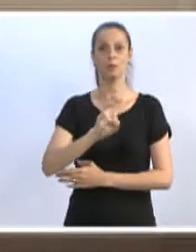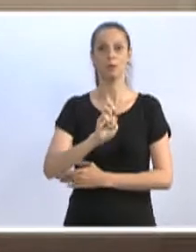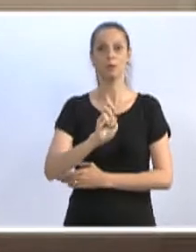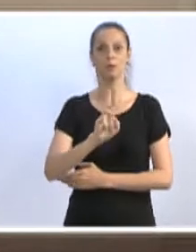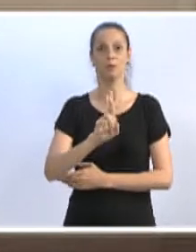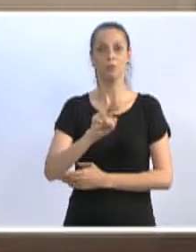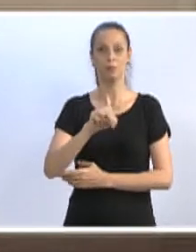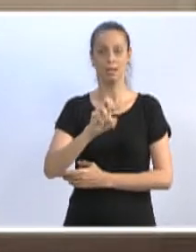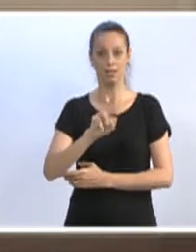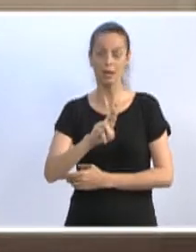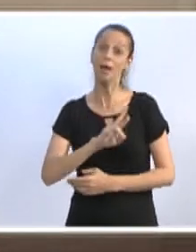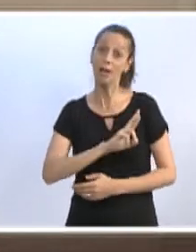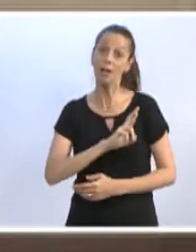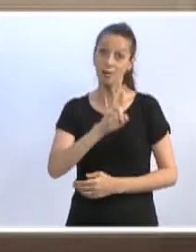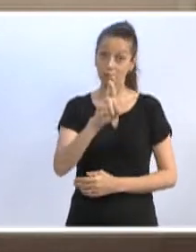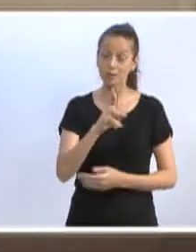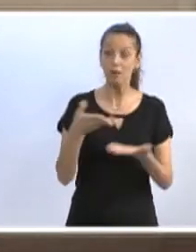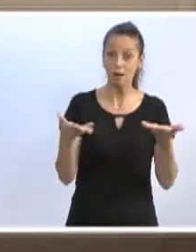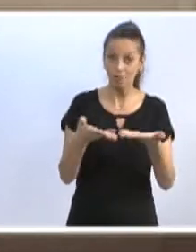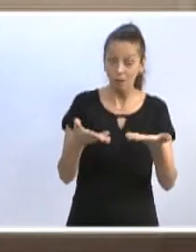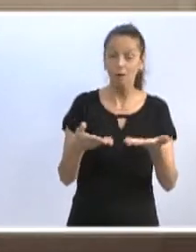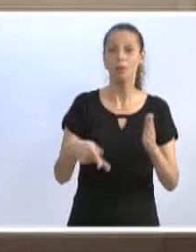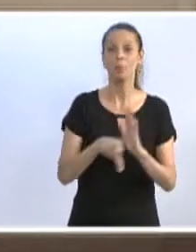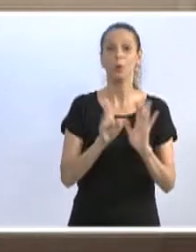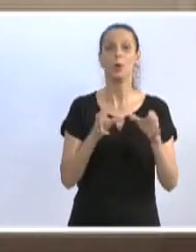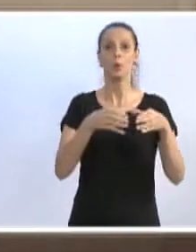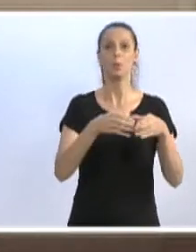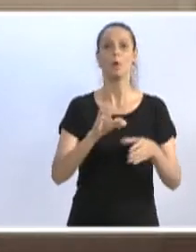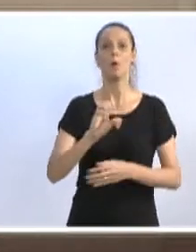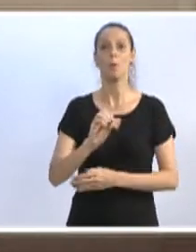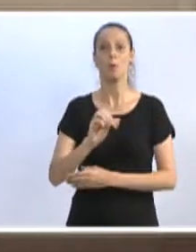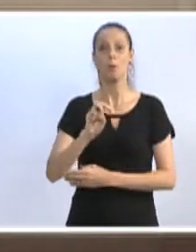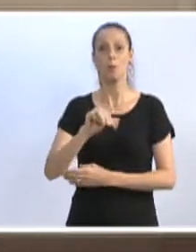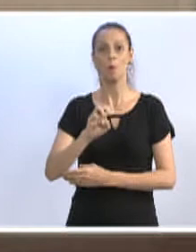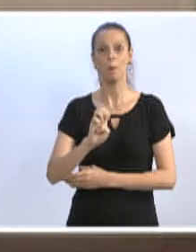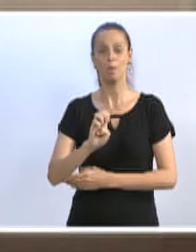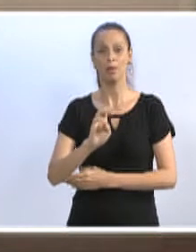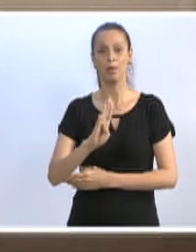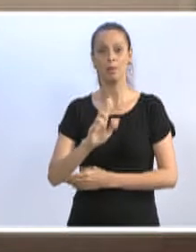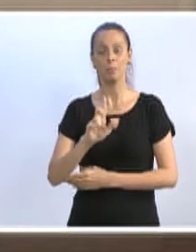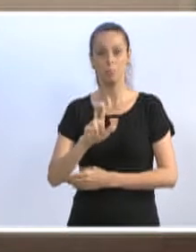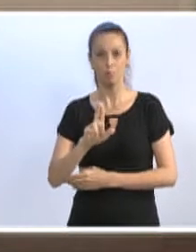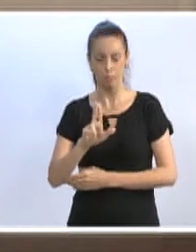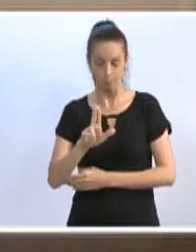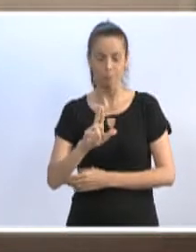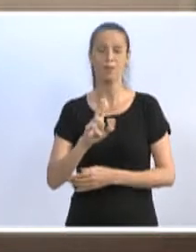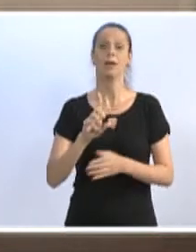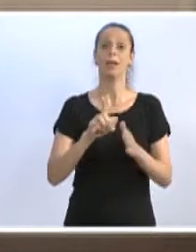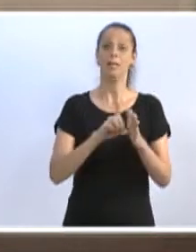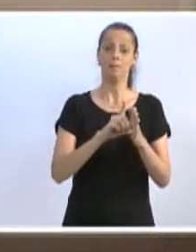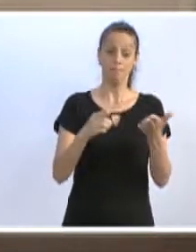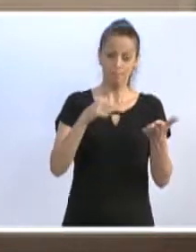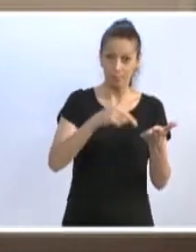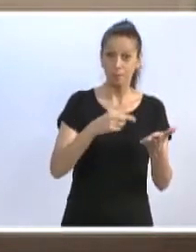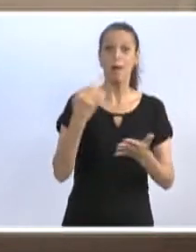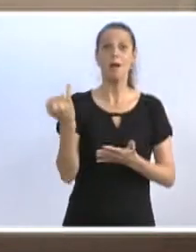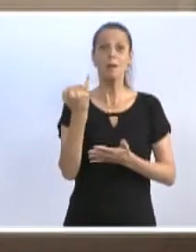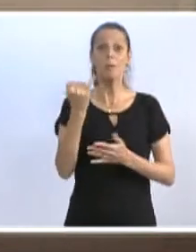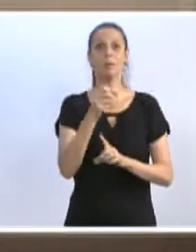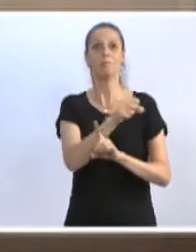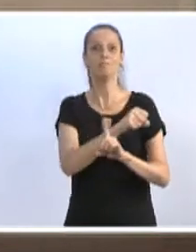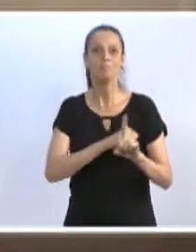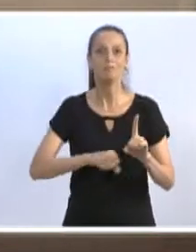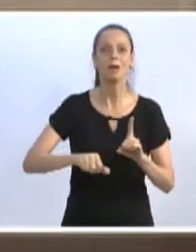representar a OMEBlu e vai falar sobre a importância da Bíblia para a sociedade pós-moderna. Senhor, por